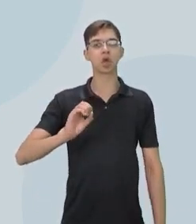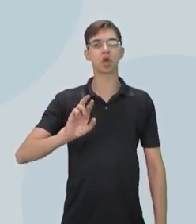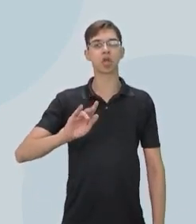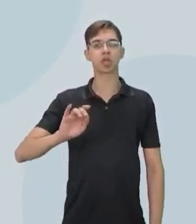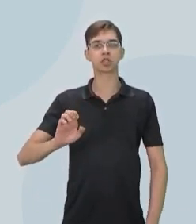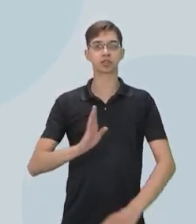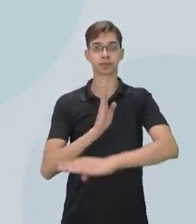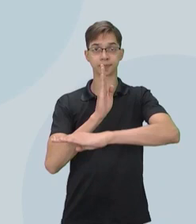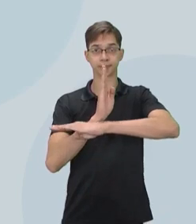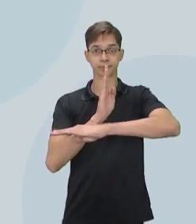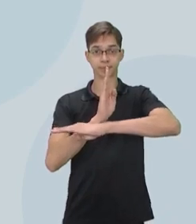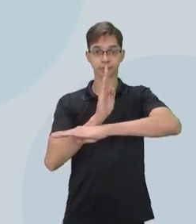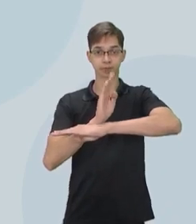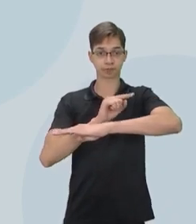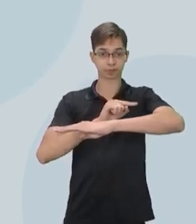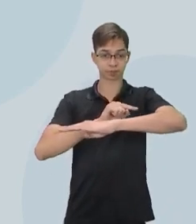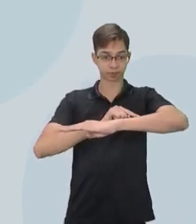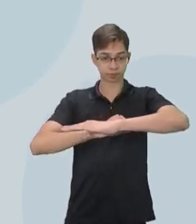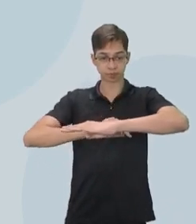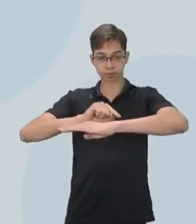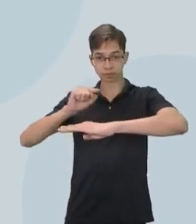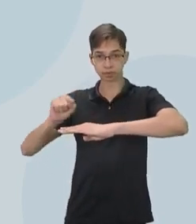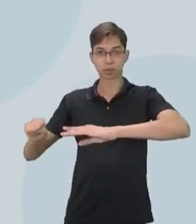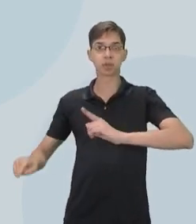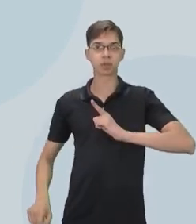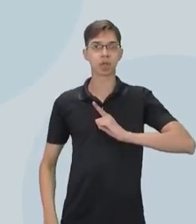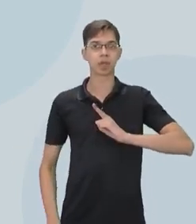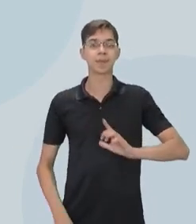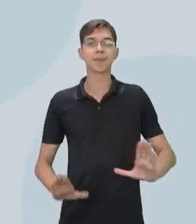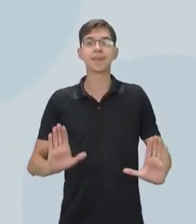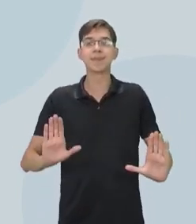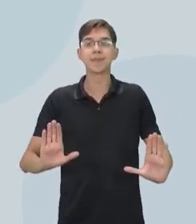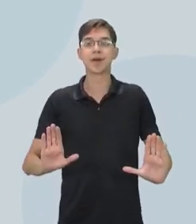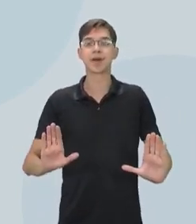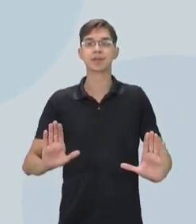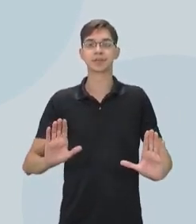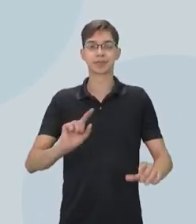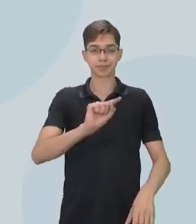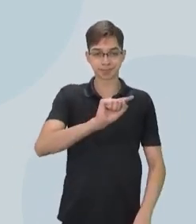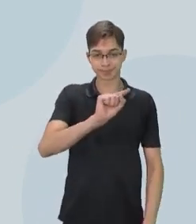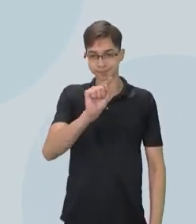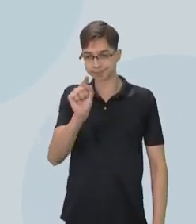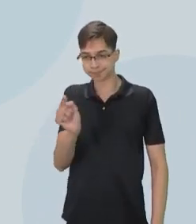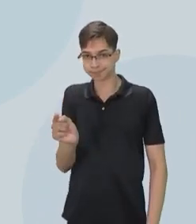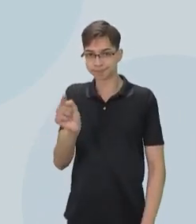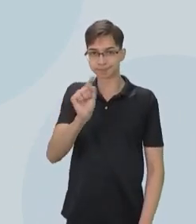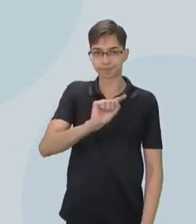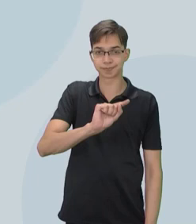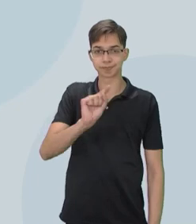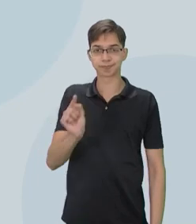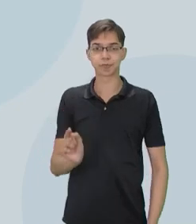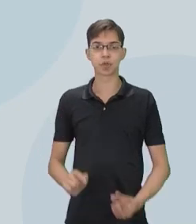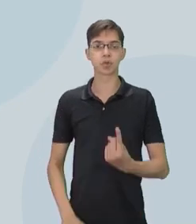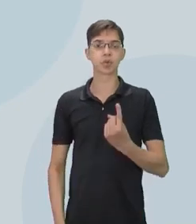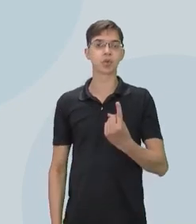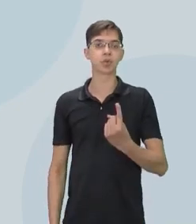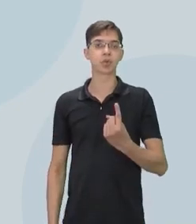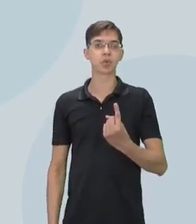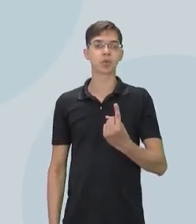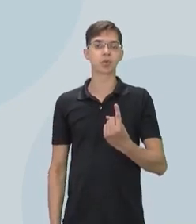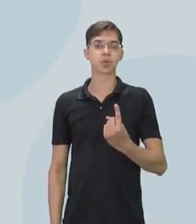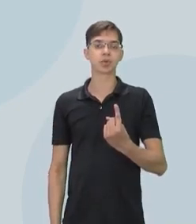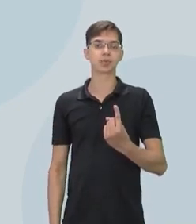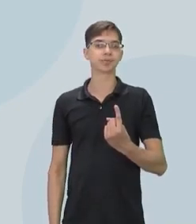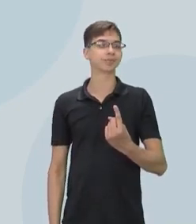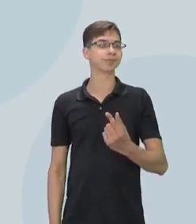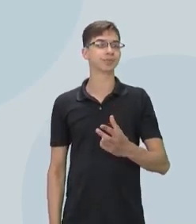Passa pela origem. Mas a amplitude dela, ó, é 1. Então, não